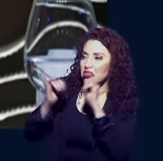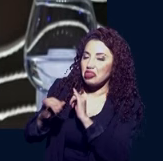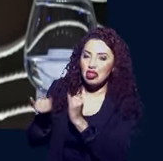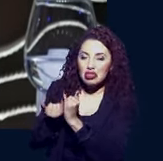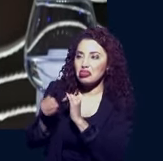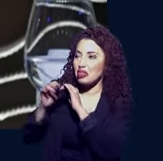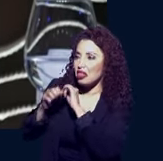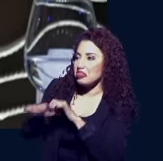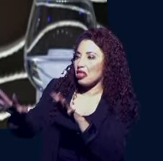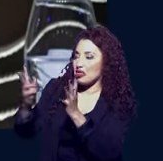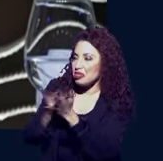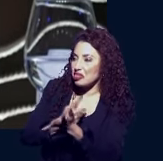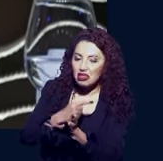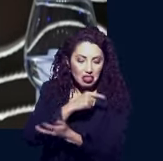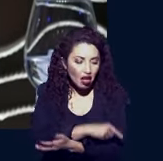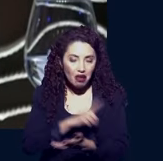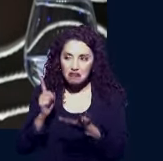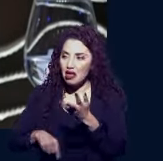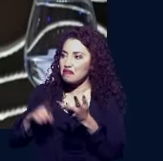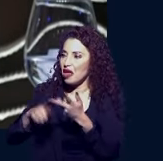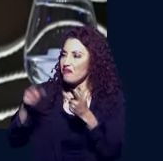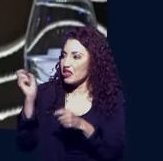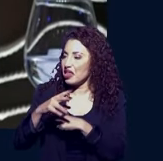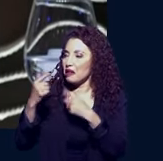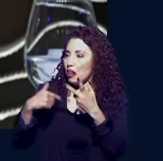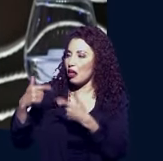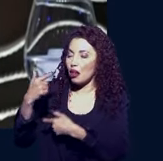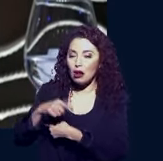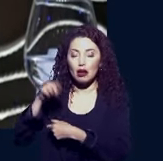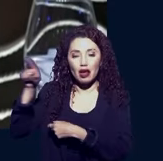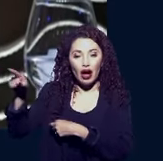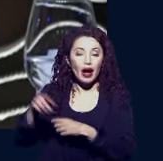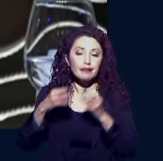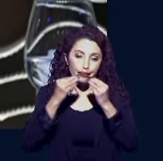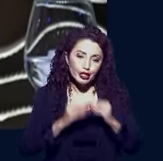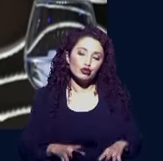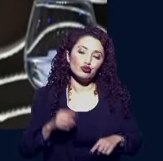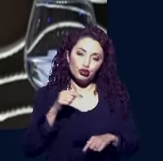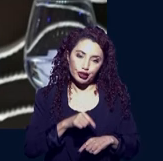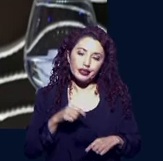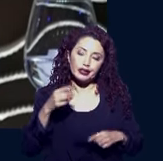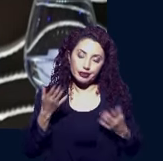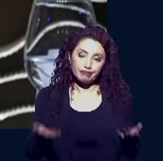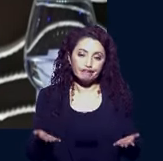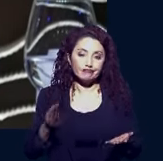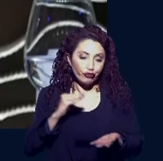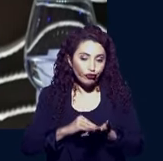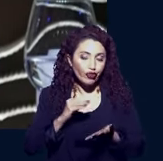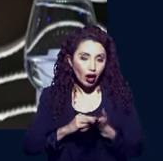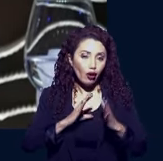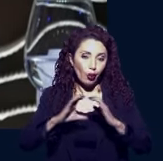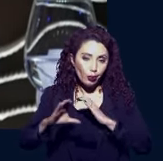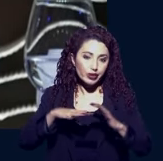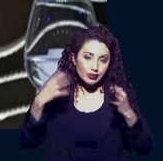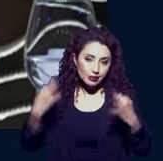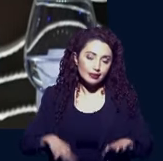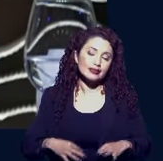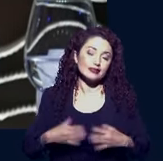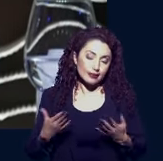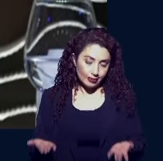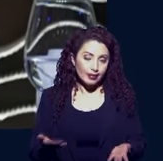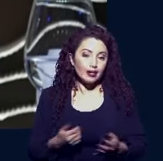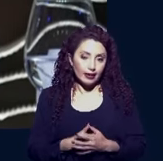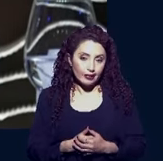comprometida então Eh penso que nós temos Nós não sabemos nos comunicar acho que essa é uma das